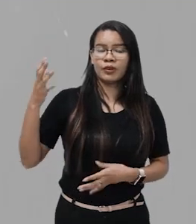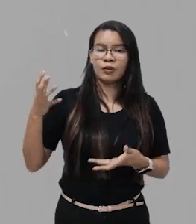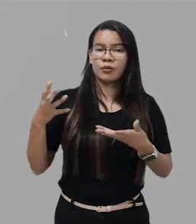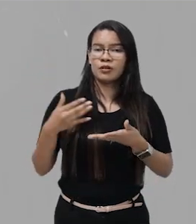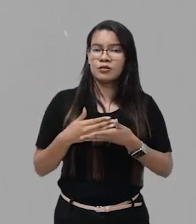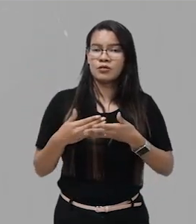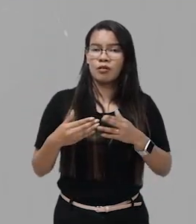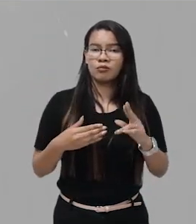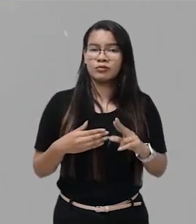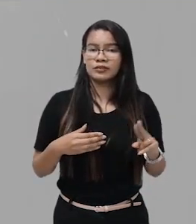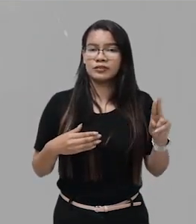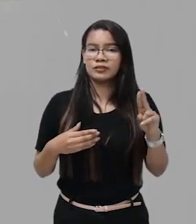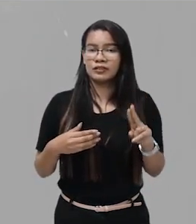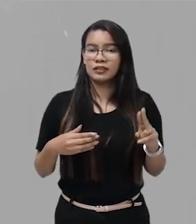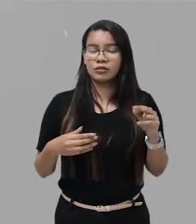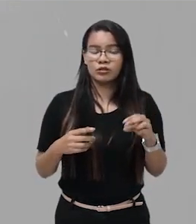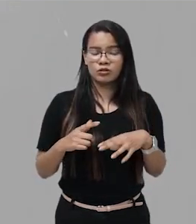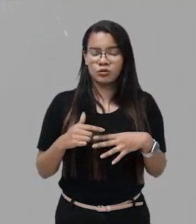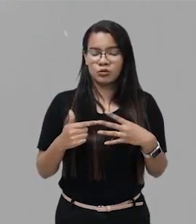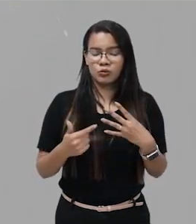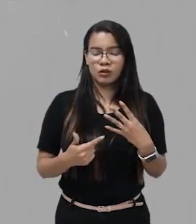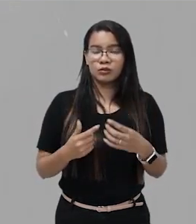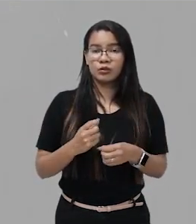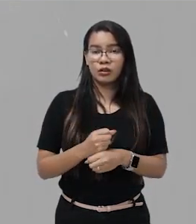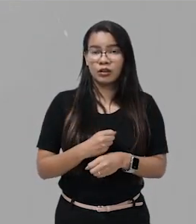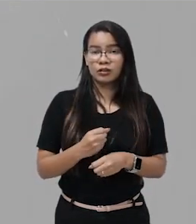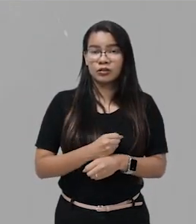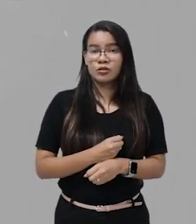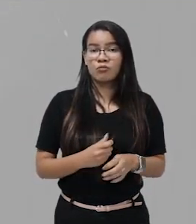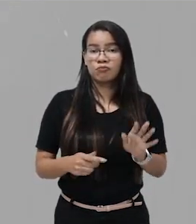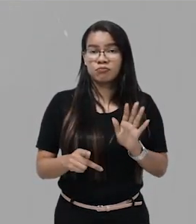durante 4 anos. Ele mesmo se aplicava.